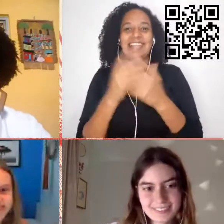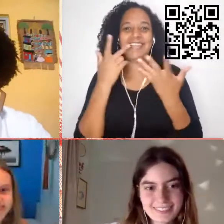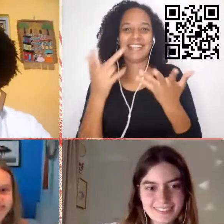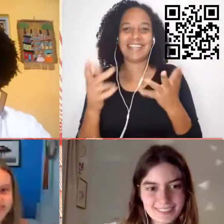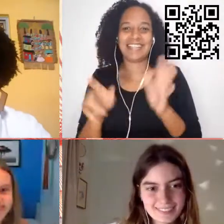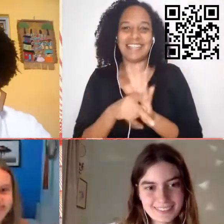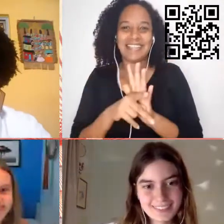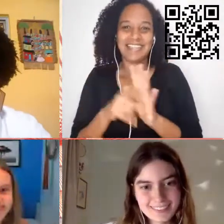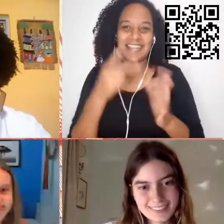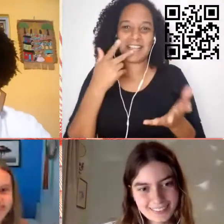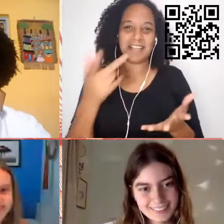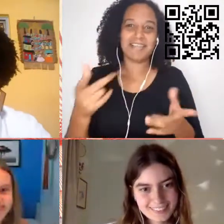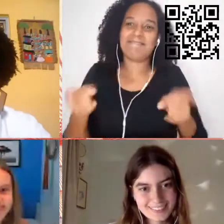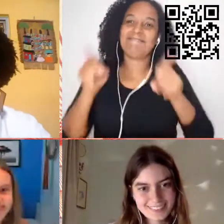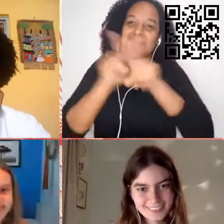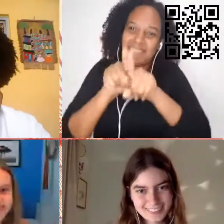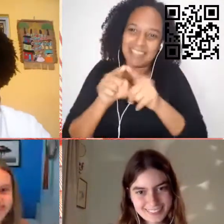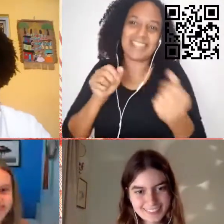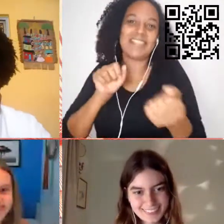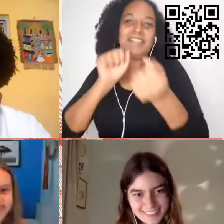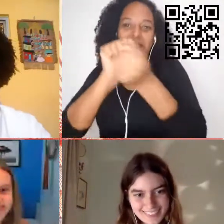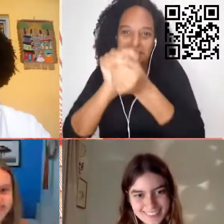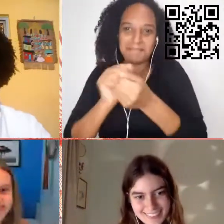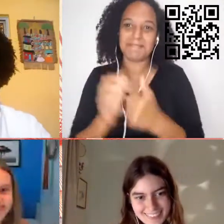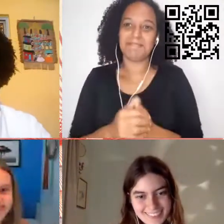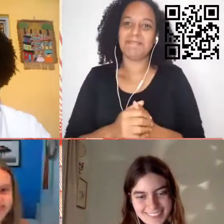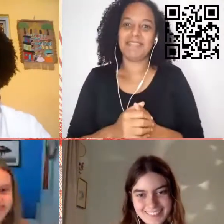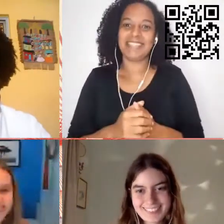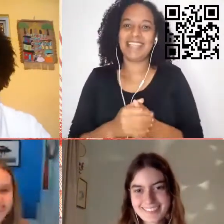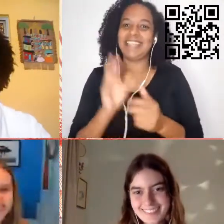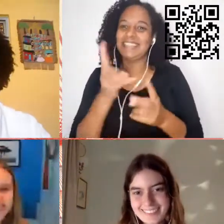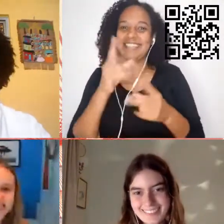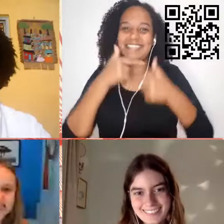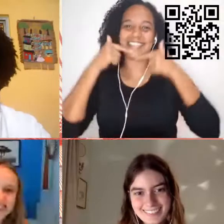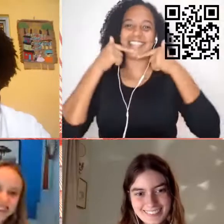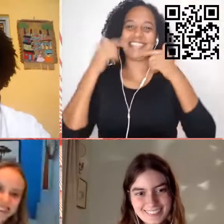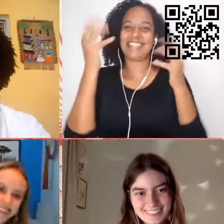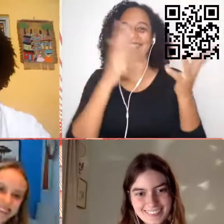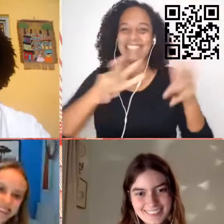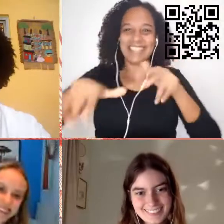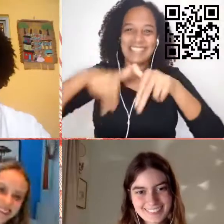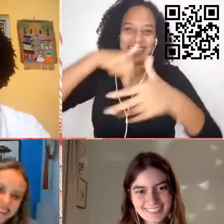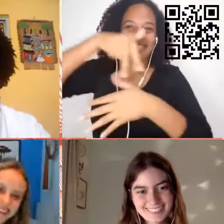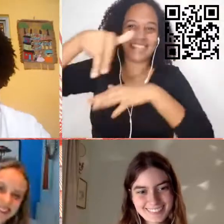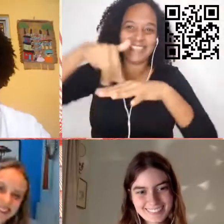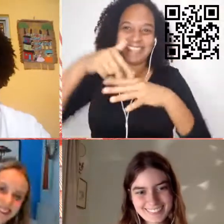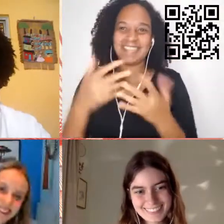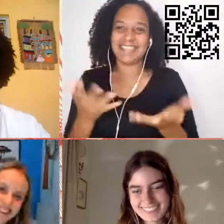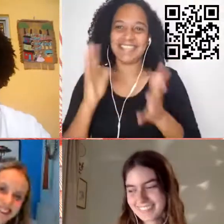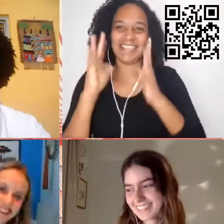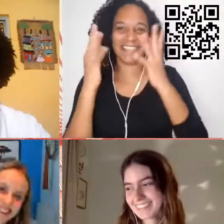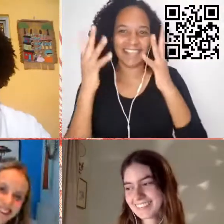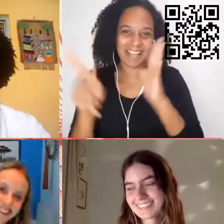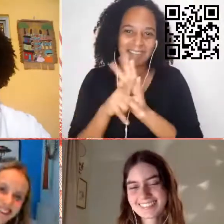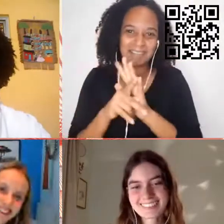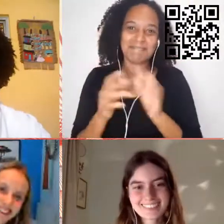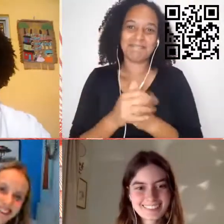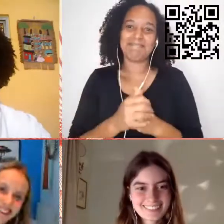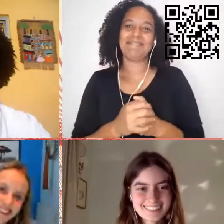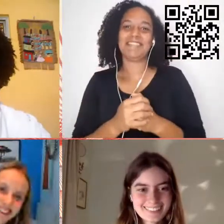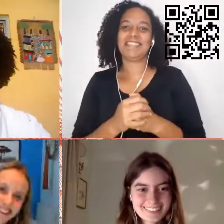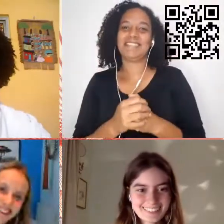a parceira. Ela está sempre com esse sorriso e com esse bailado aí nas mãos, com